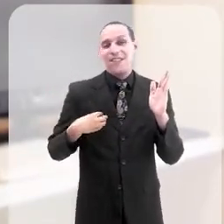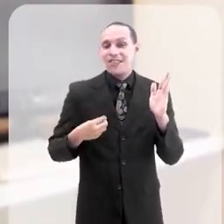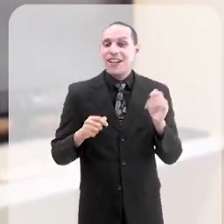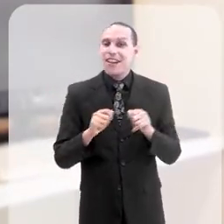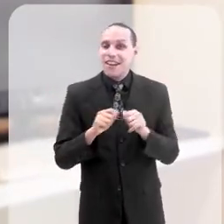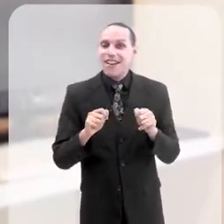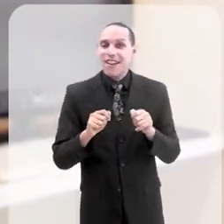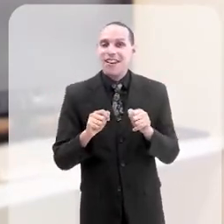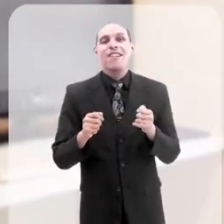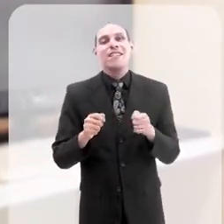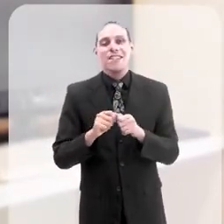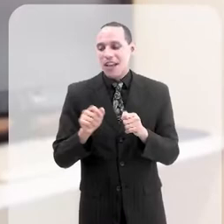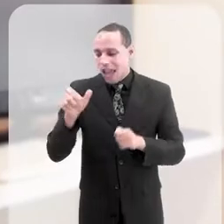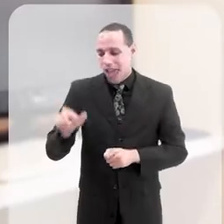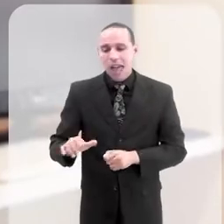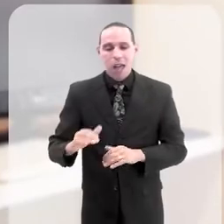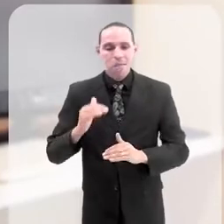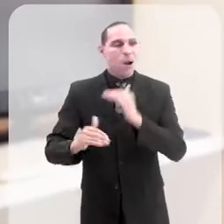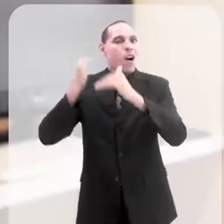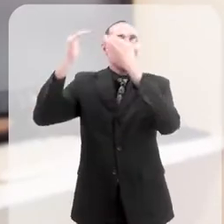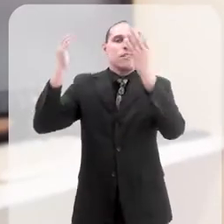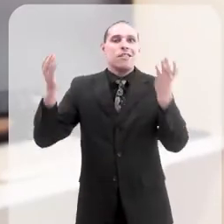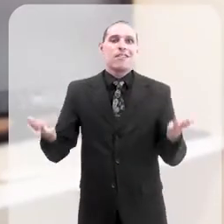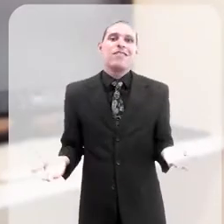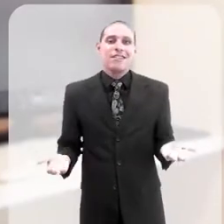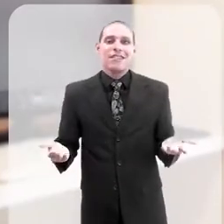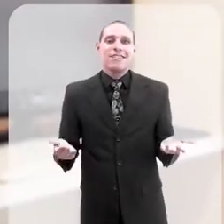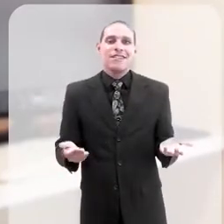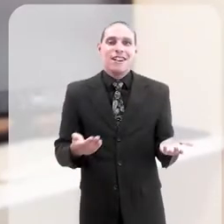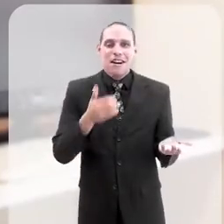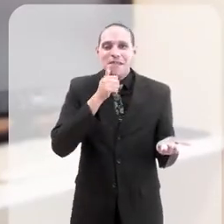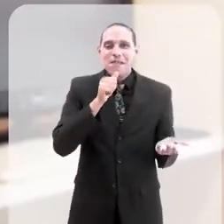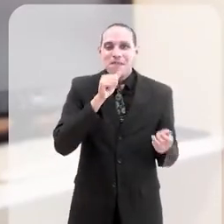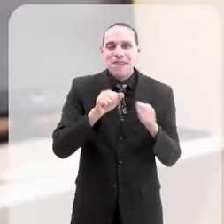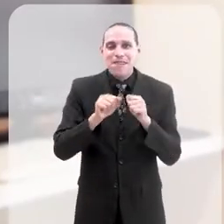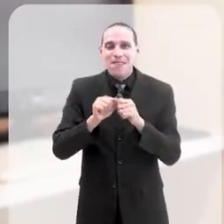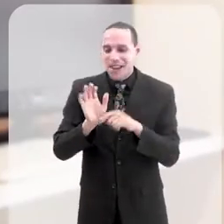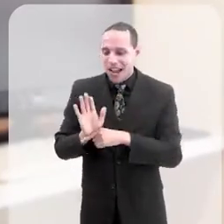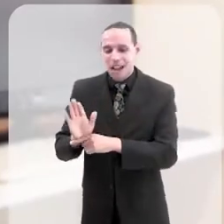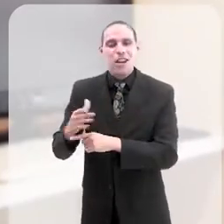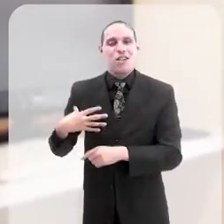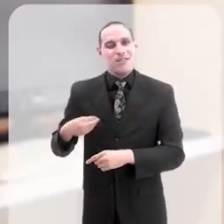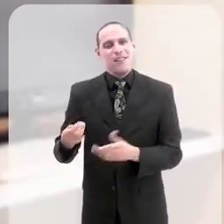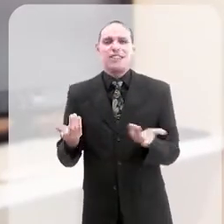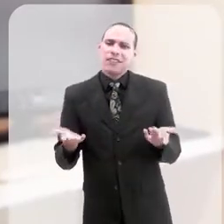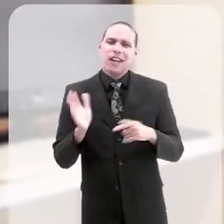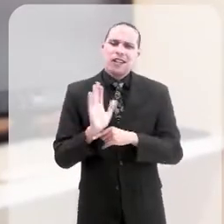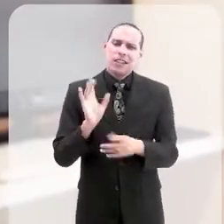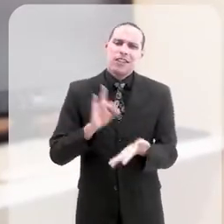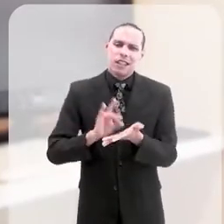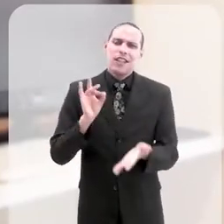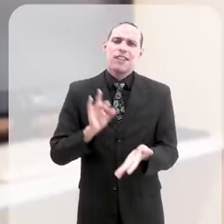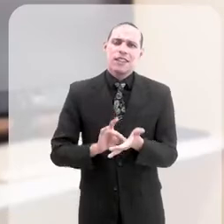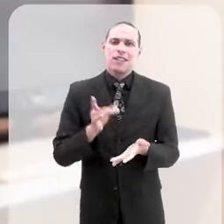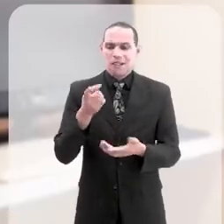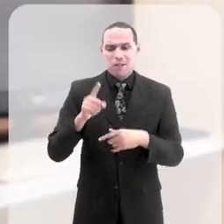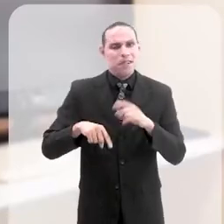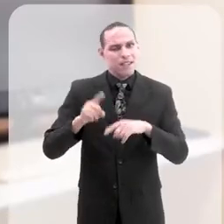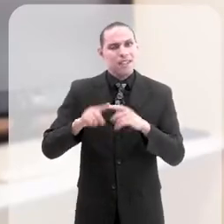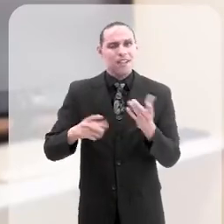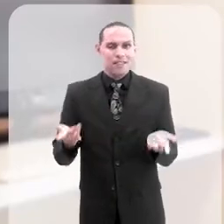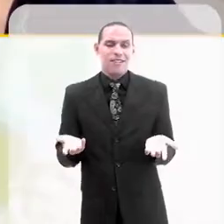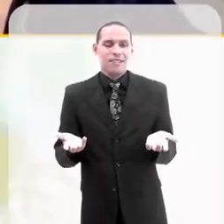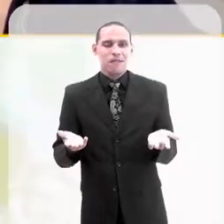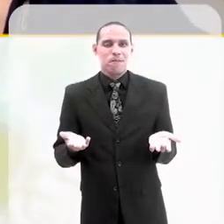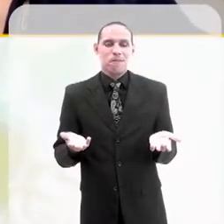falou: caramba, Daniela, como ela deu um salto assim incrível. Então, como ajuda? Como esse tipo de É. material